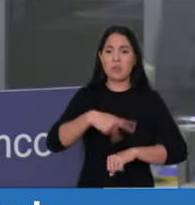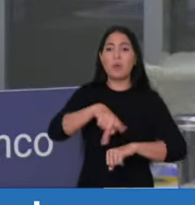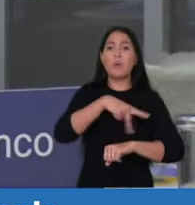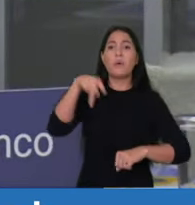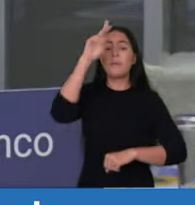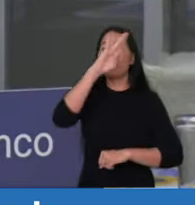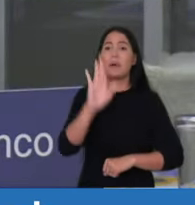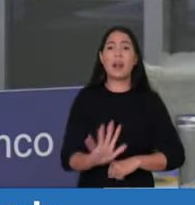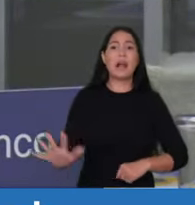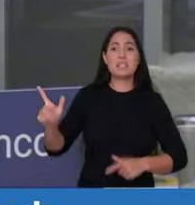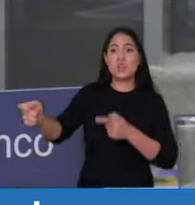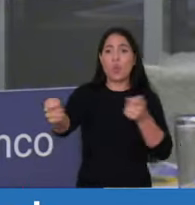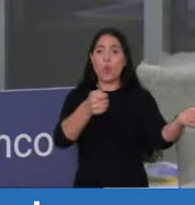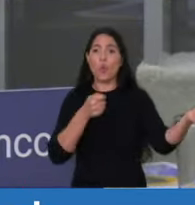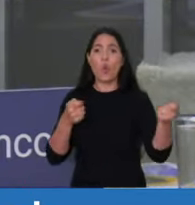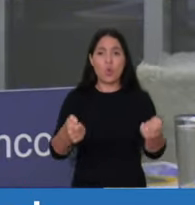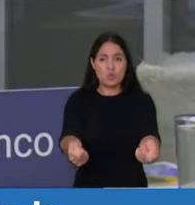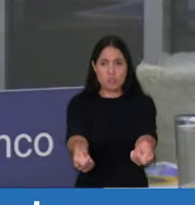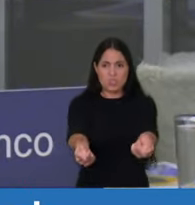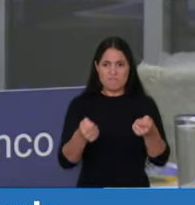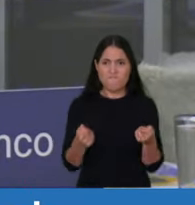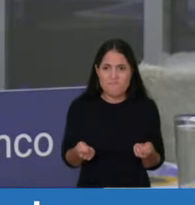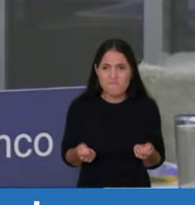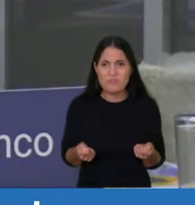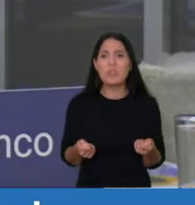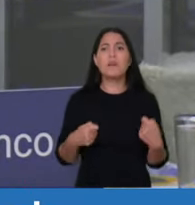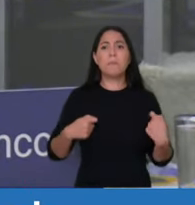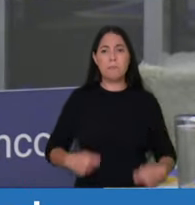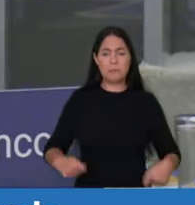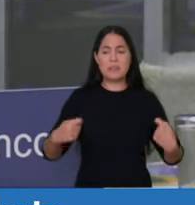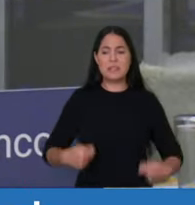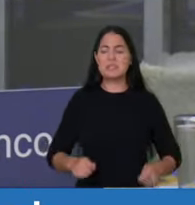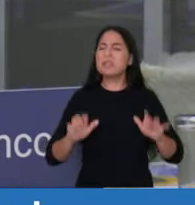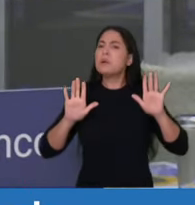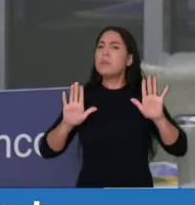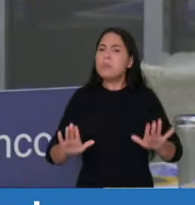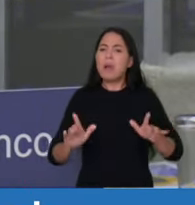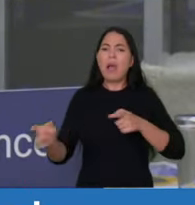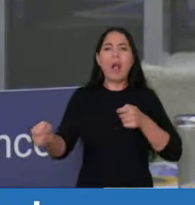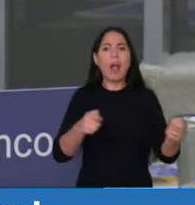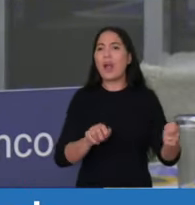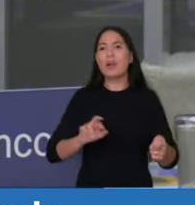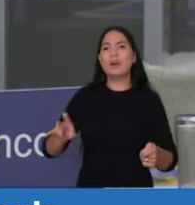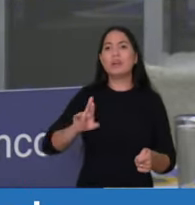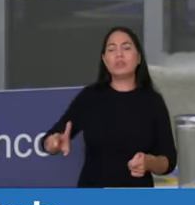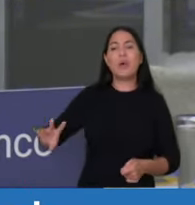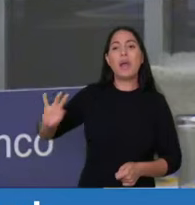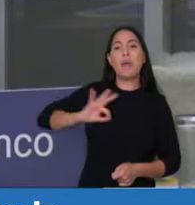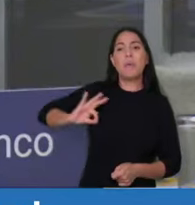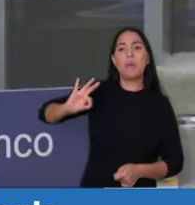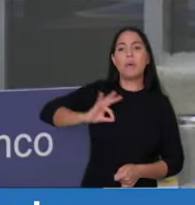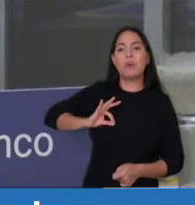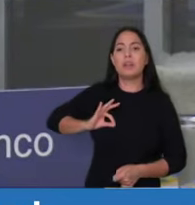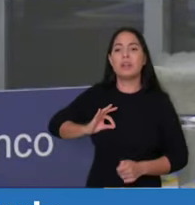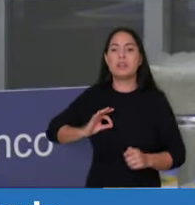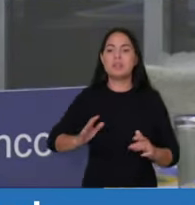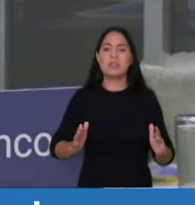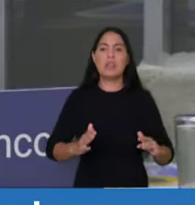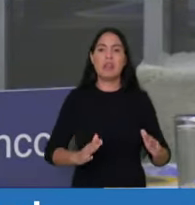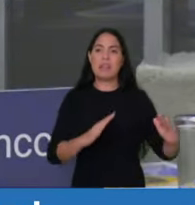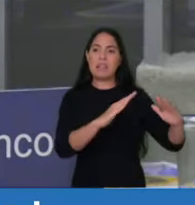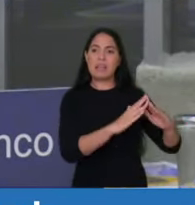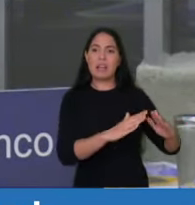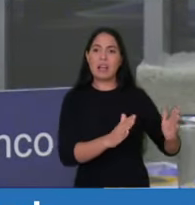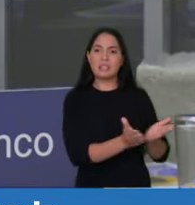território. E retomar o controle do seu território não é usar as forças policiais para ficar entrando em casa de pobre e